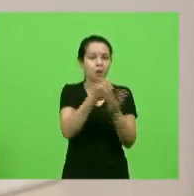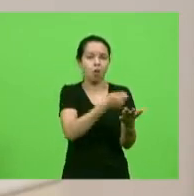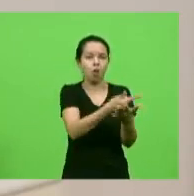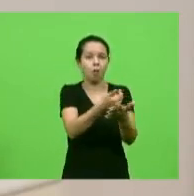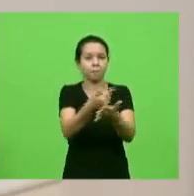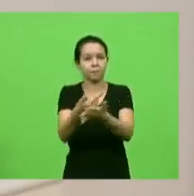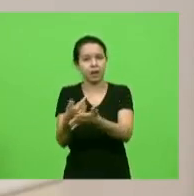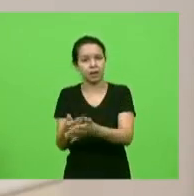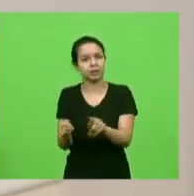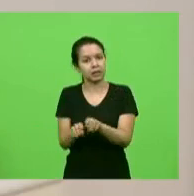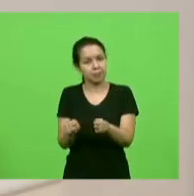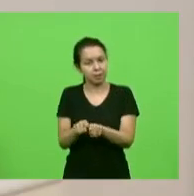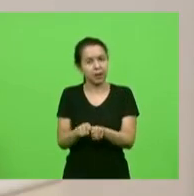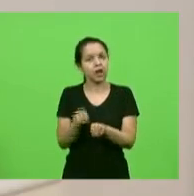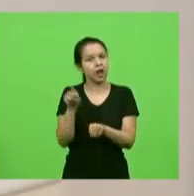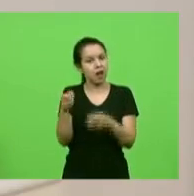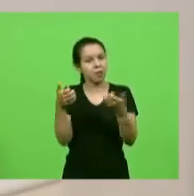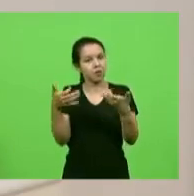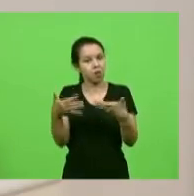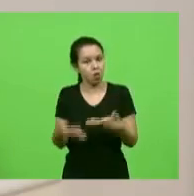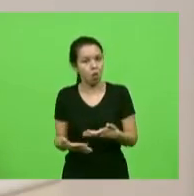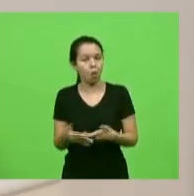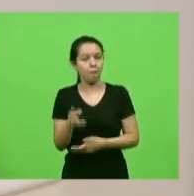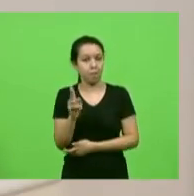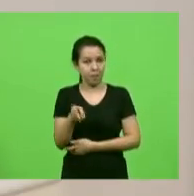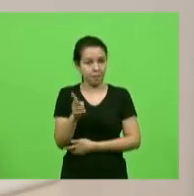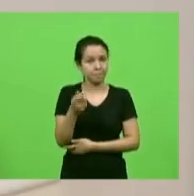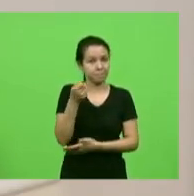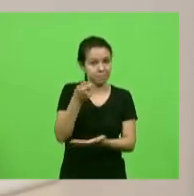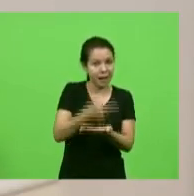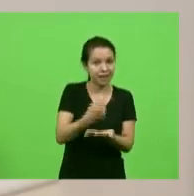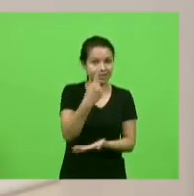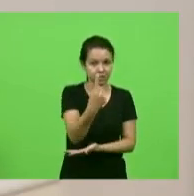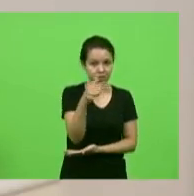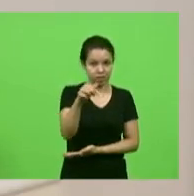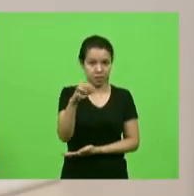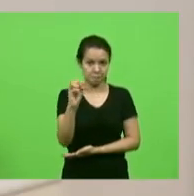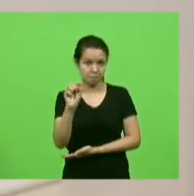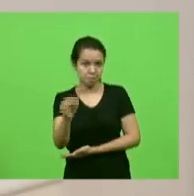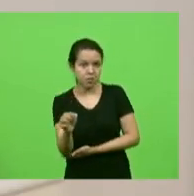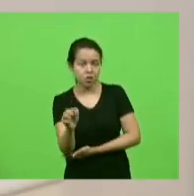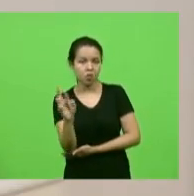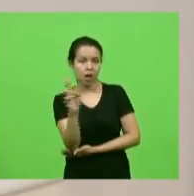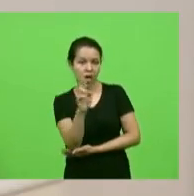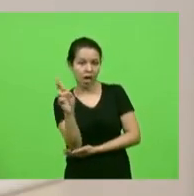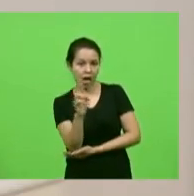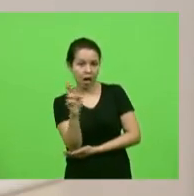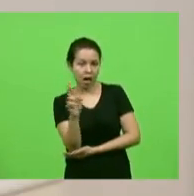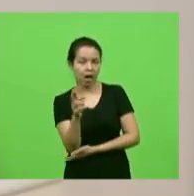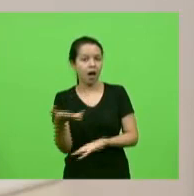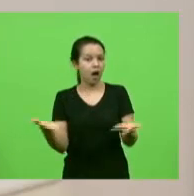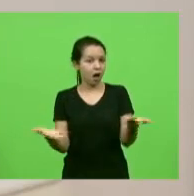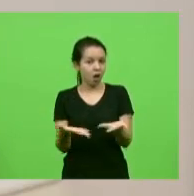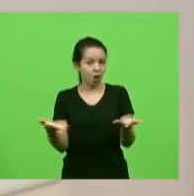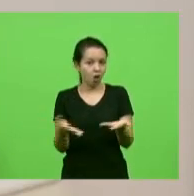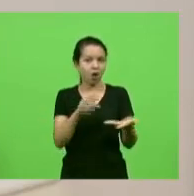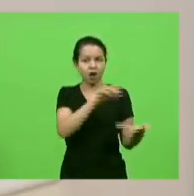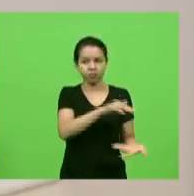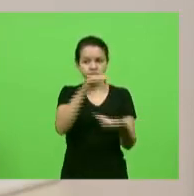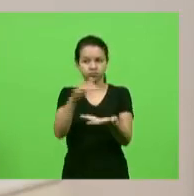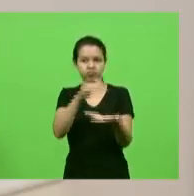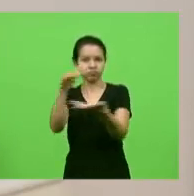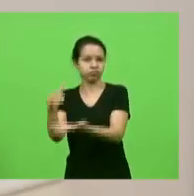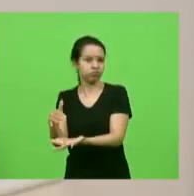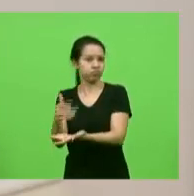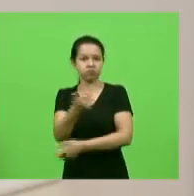bem como que mesmo quem paga R$ 160 mil reais pelos ventiladores não estaria recebendo. Situação